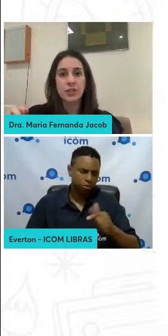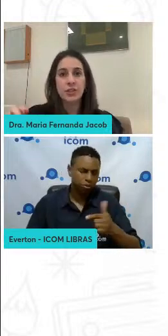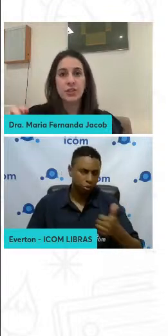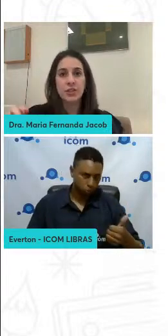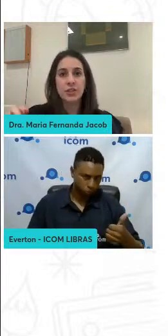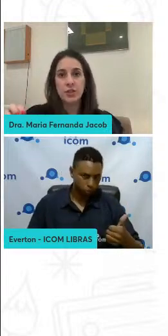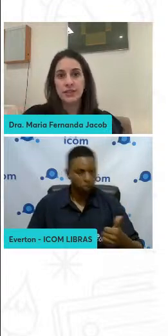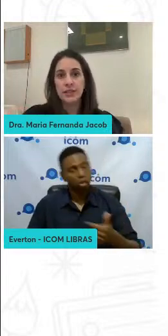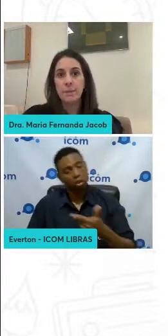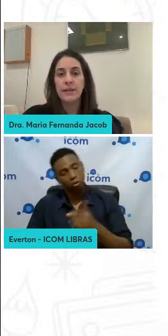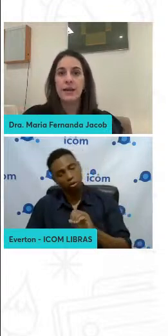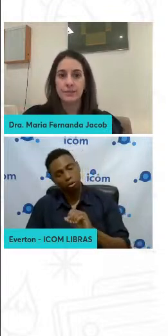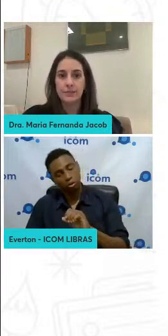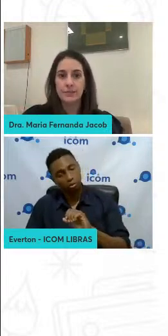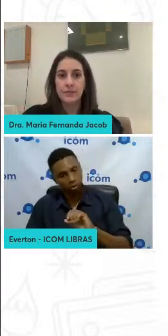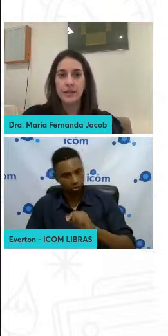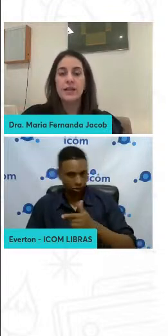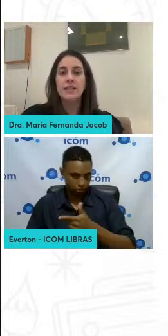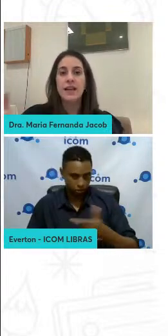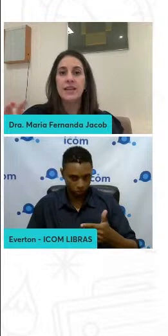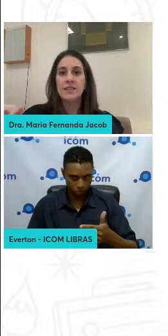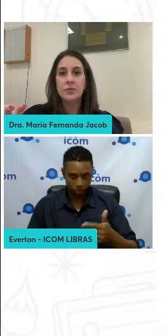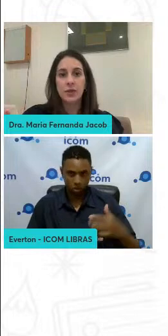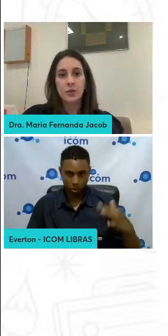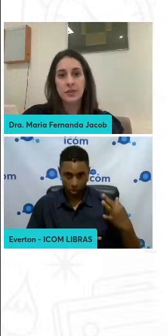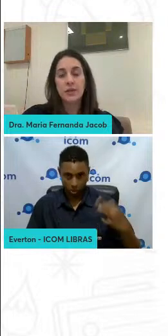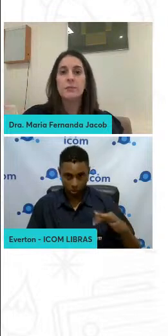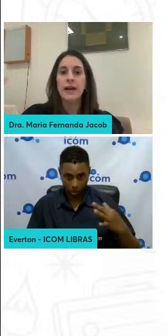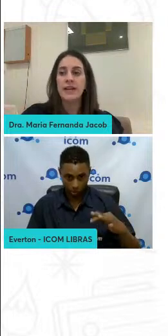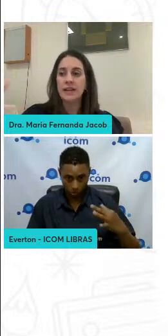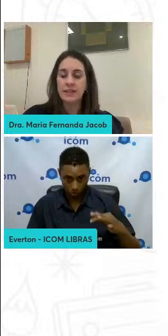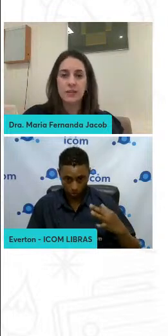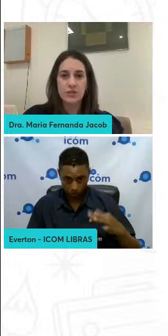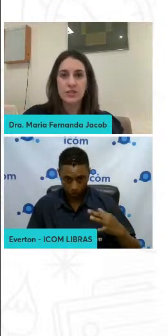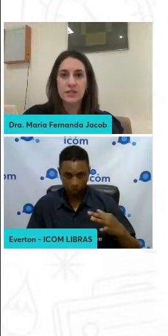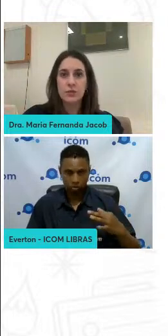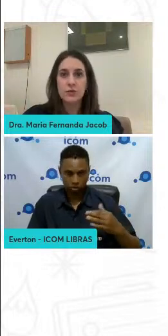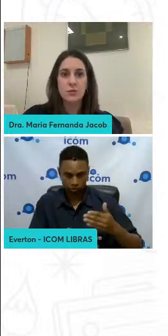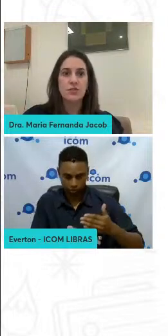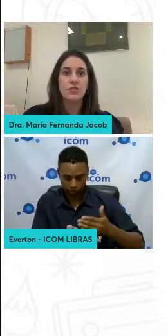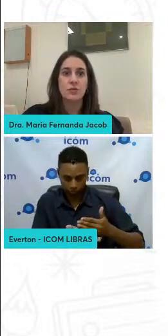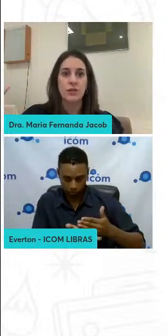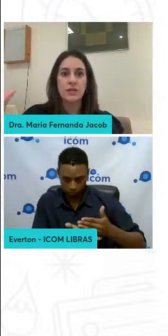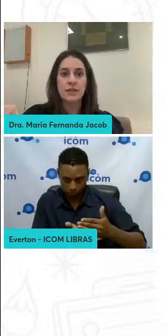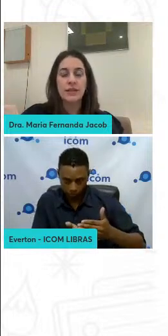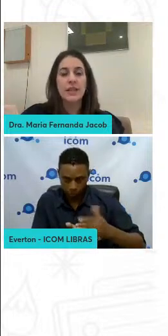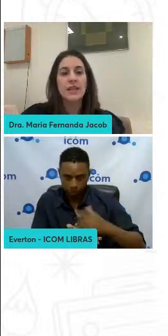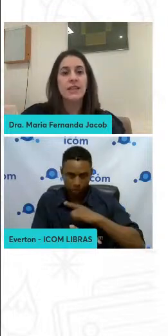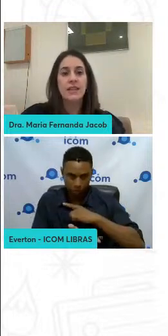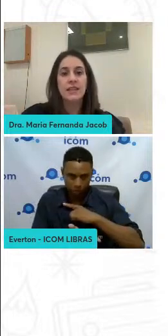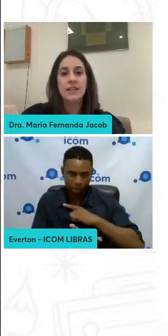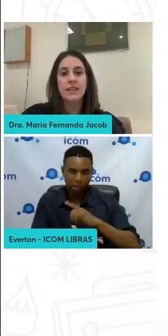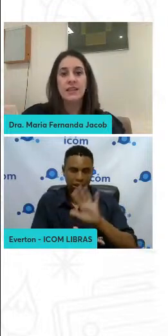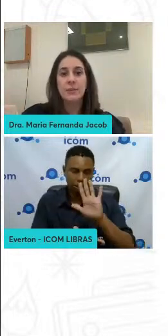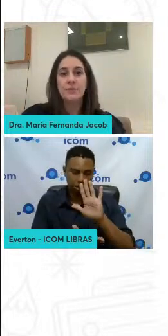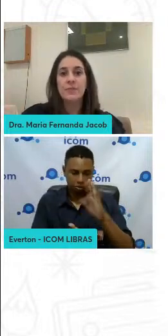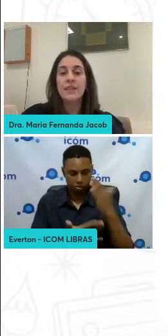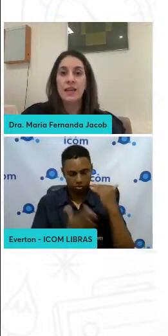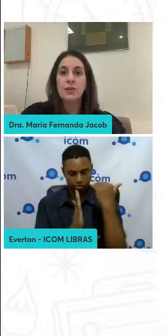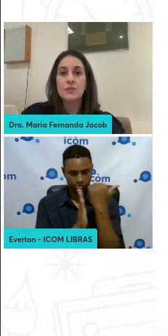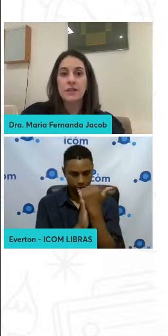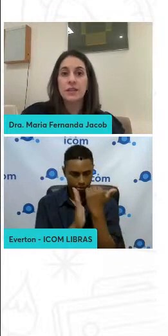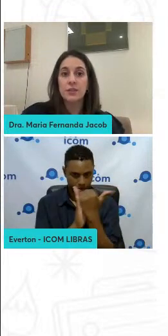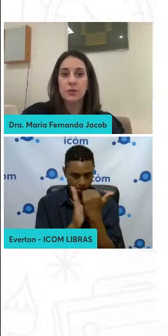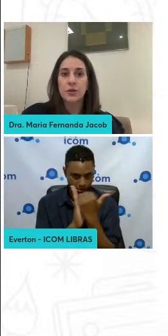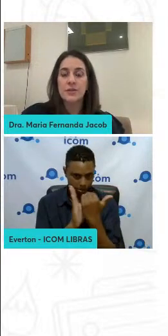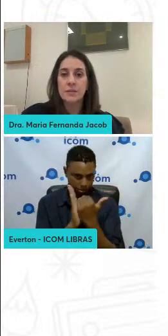dor primária. E aí, essa dor crônica primária, ela tem, acho que, 5 subdivisões, e